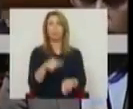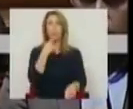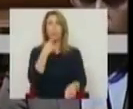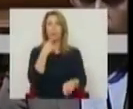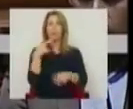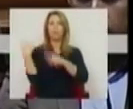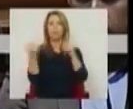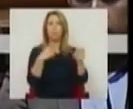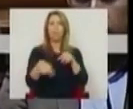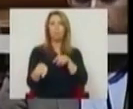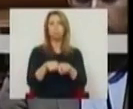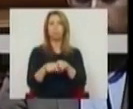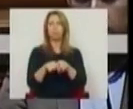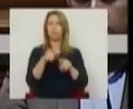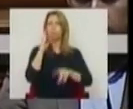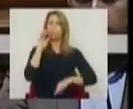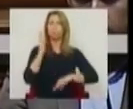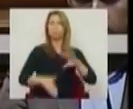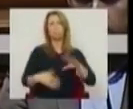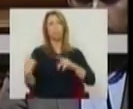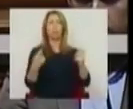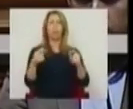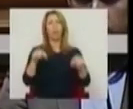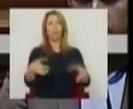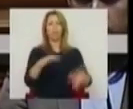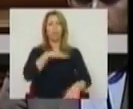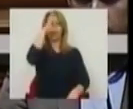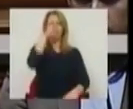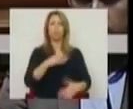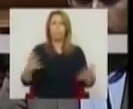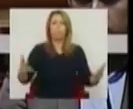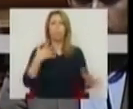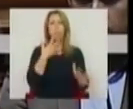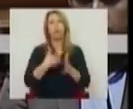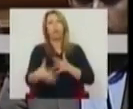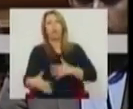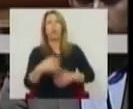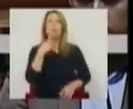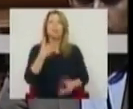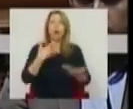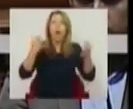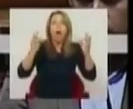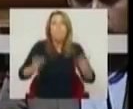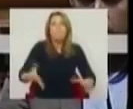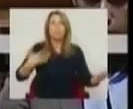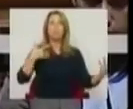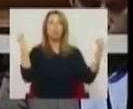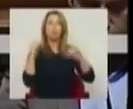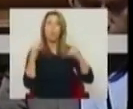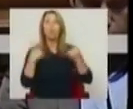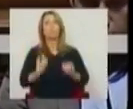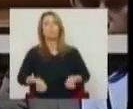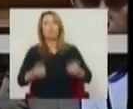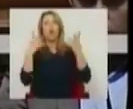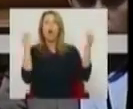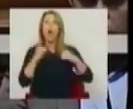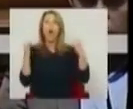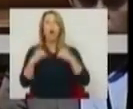em cima do joelho, Sr. Ministro, feito em cima do joelho, com o argumento que é preciso encontrar um consenso político,